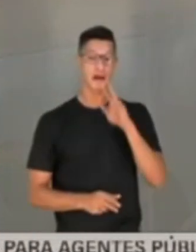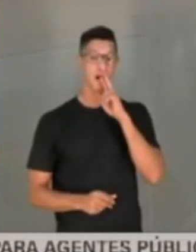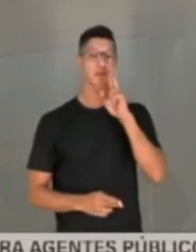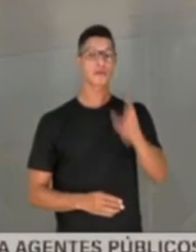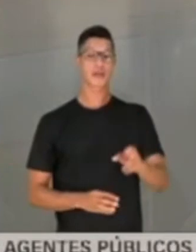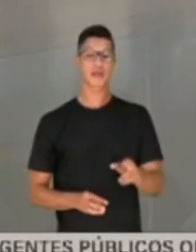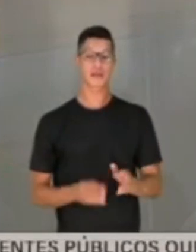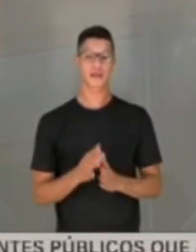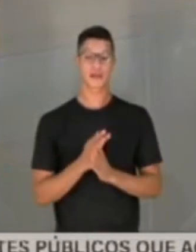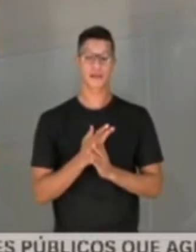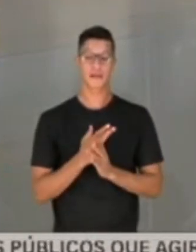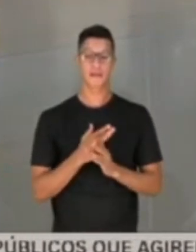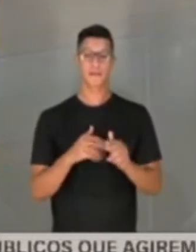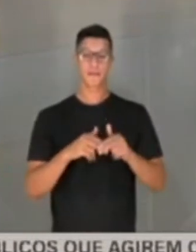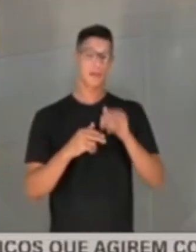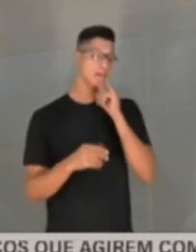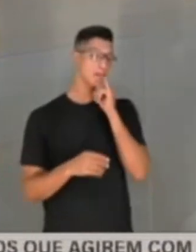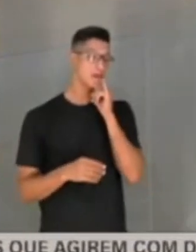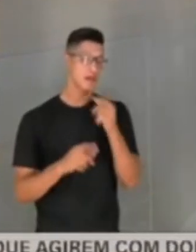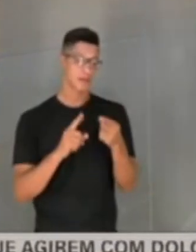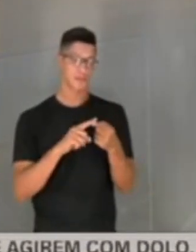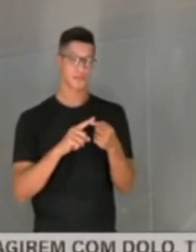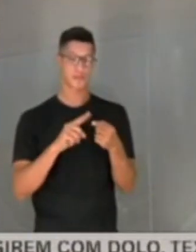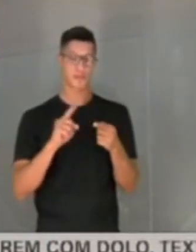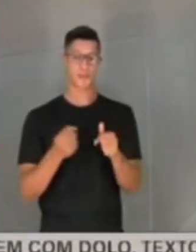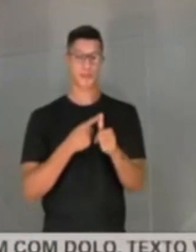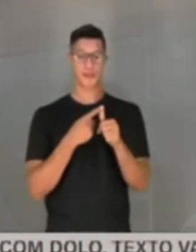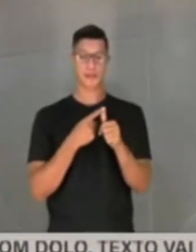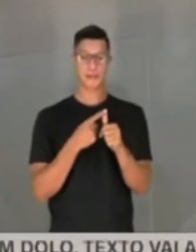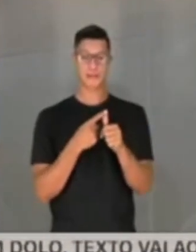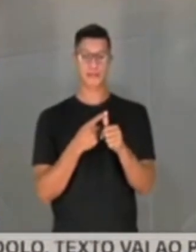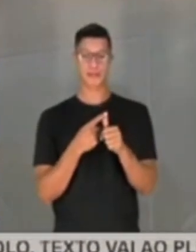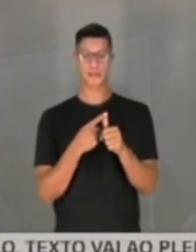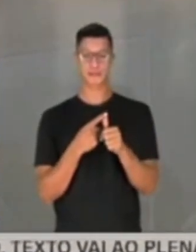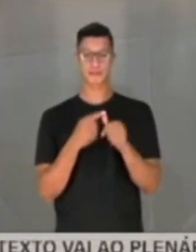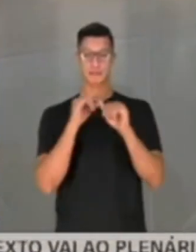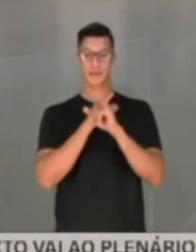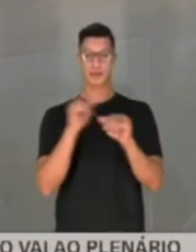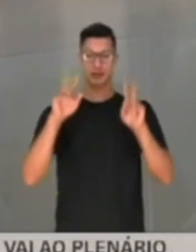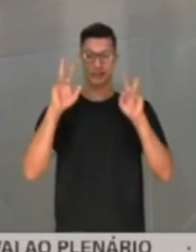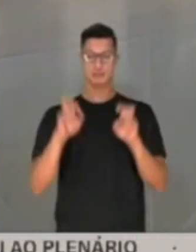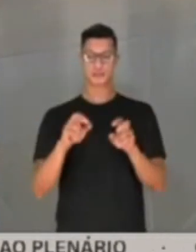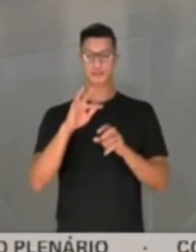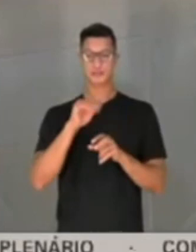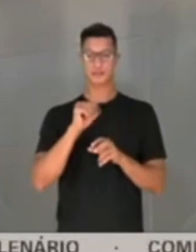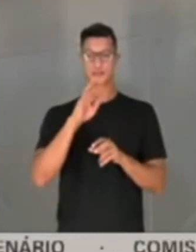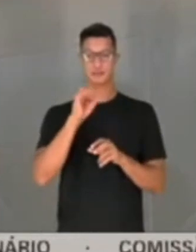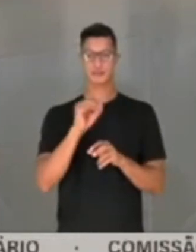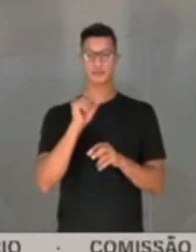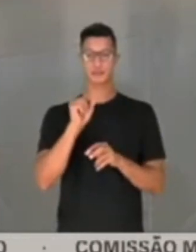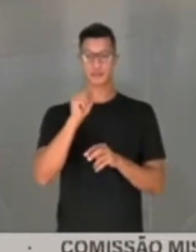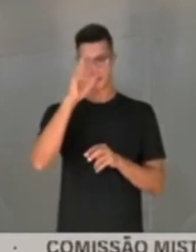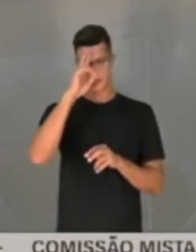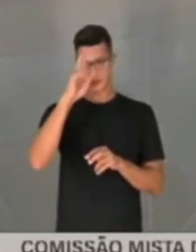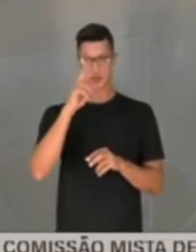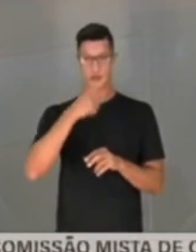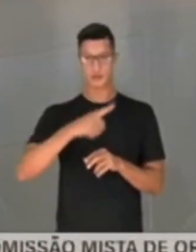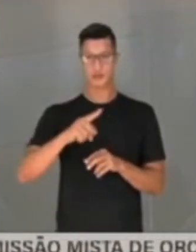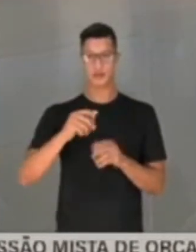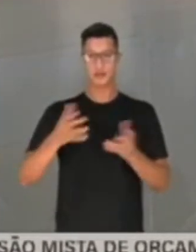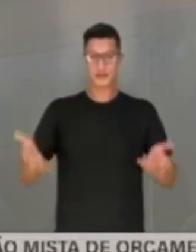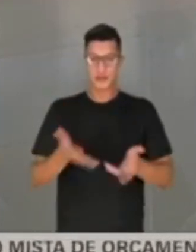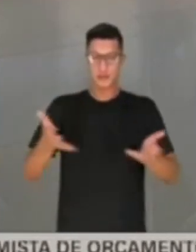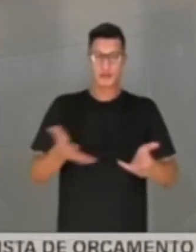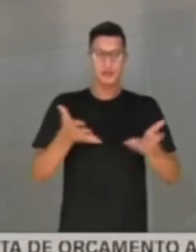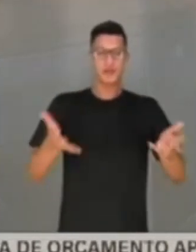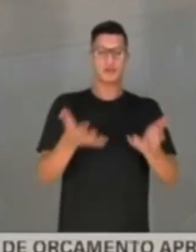que responder? Por exemplo, esse primeiro, que diz respeito ao fato de que o senhor foi um